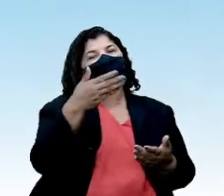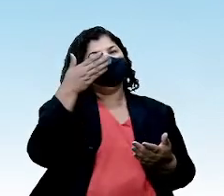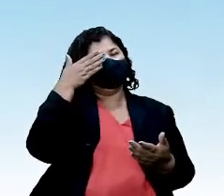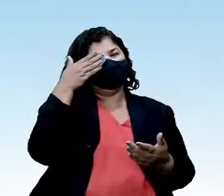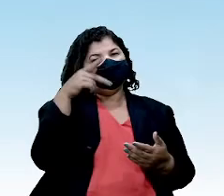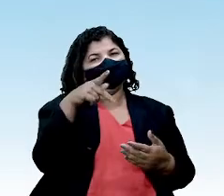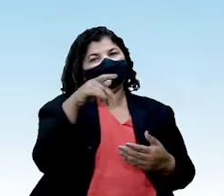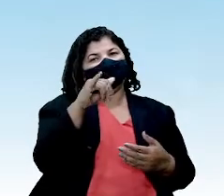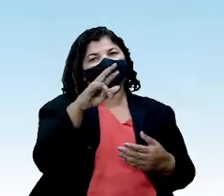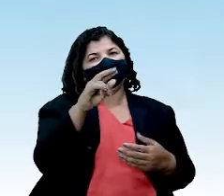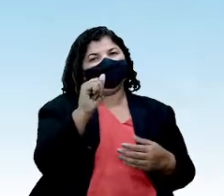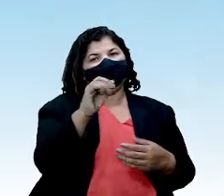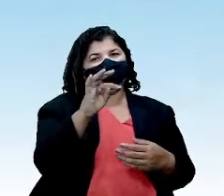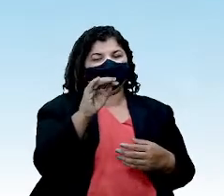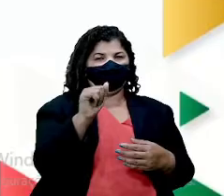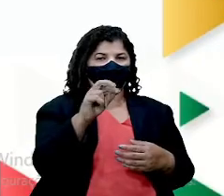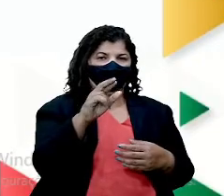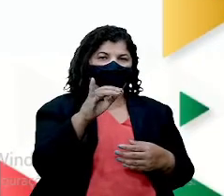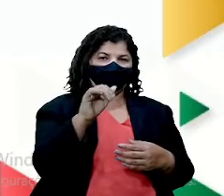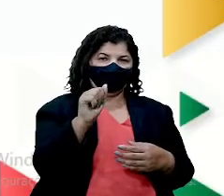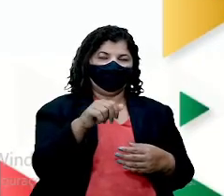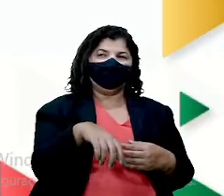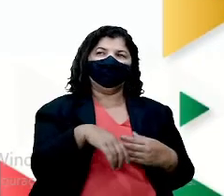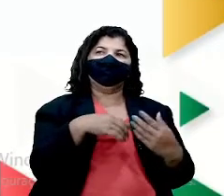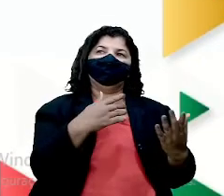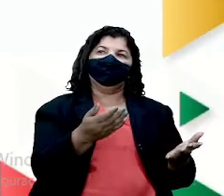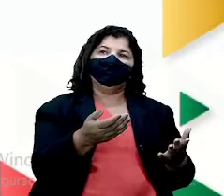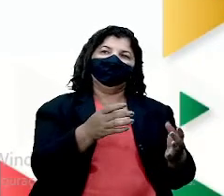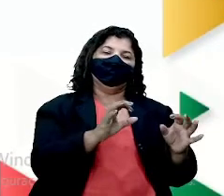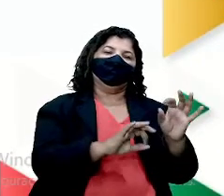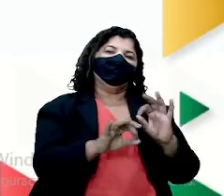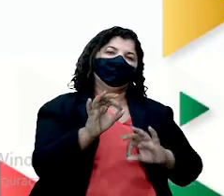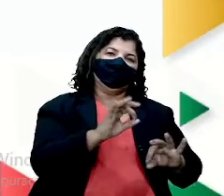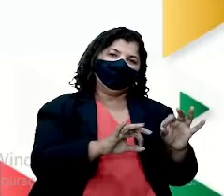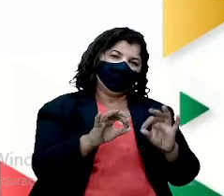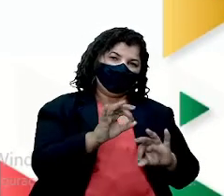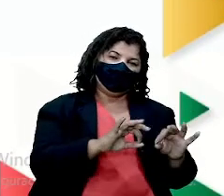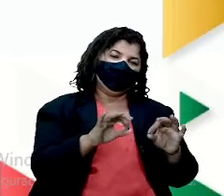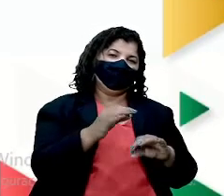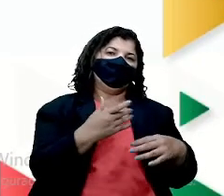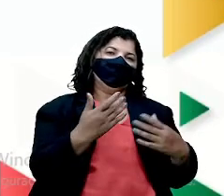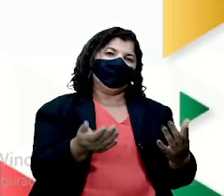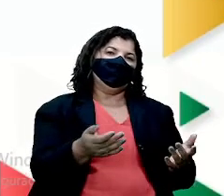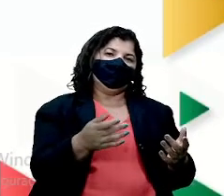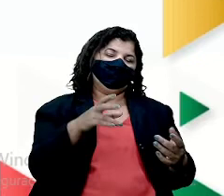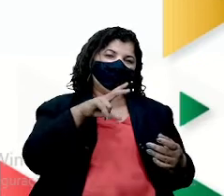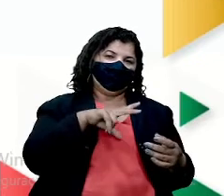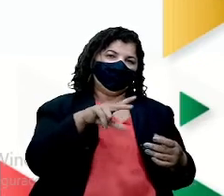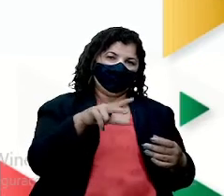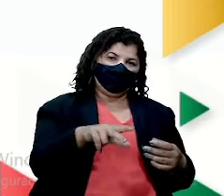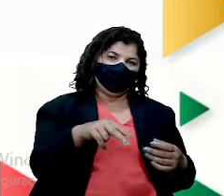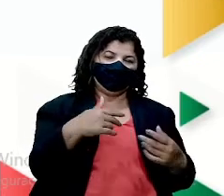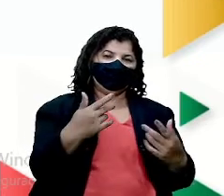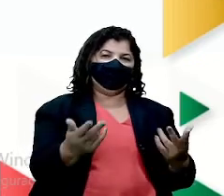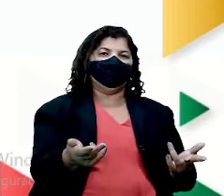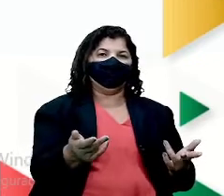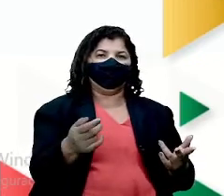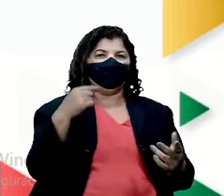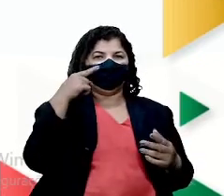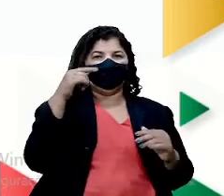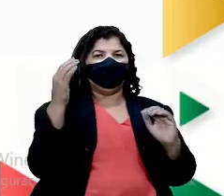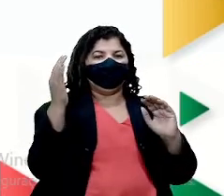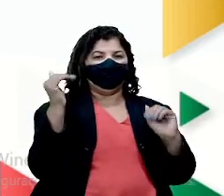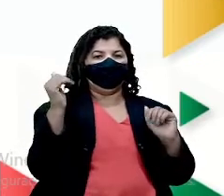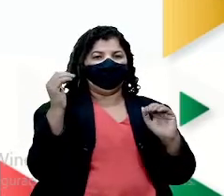das monarquias ibéricas, né? Nós vamos ter aí a questão da formação de Portugal e de Espanha, né? O reino